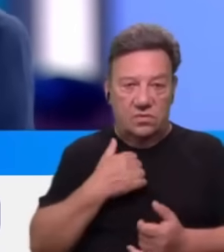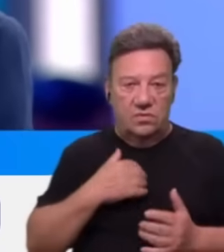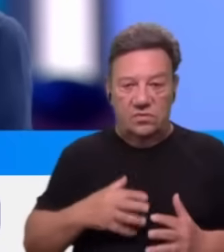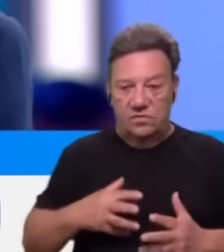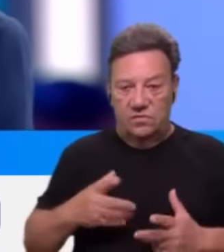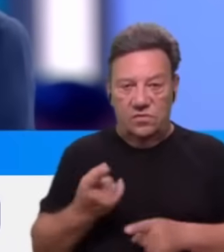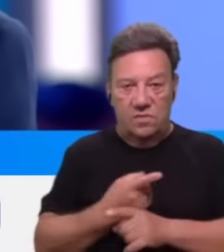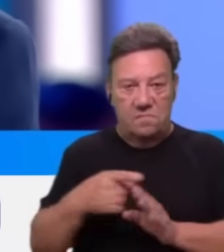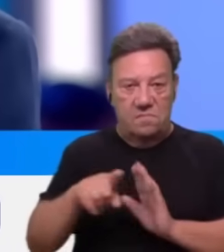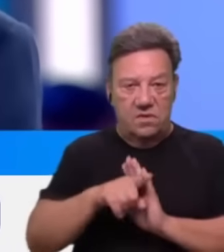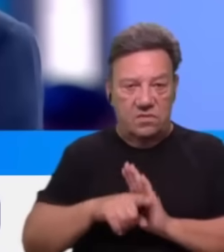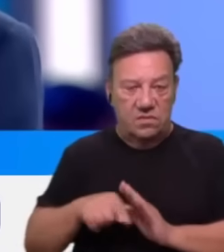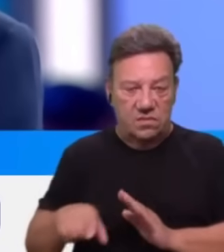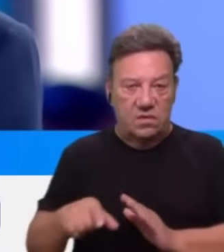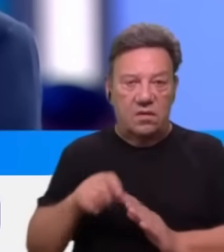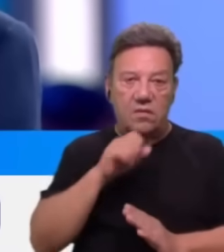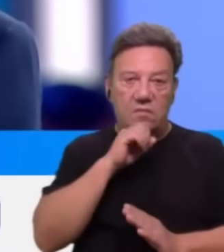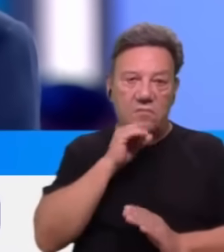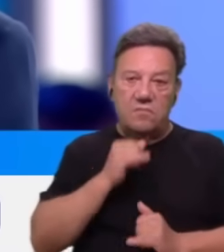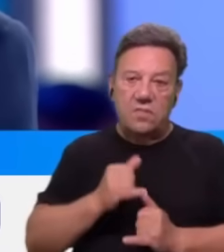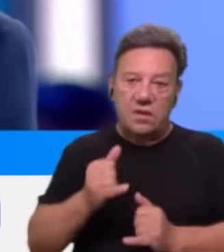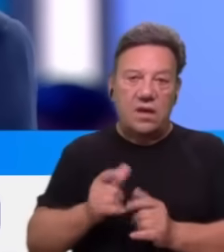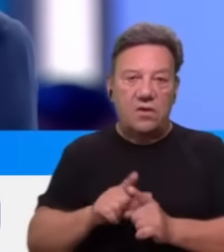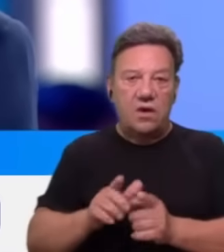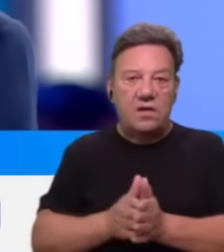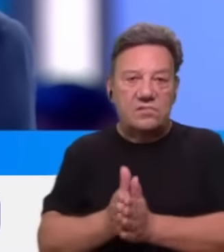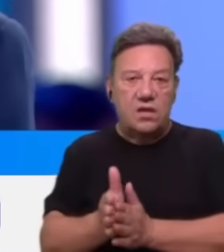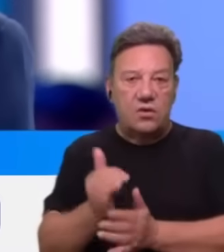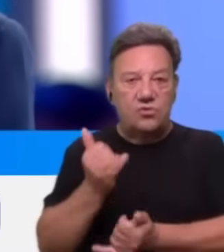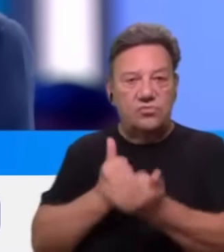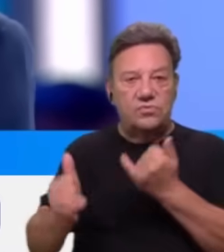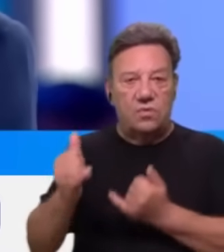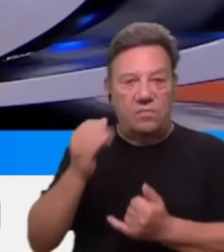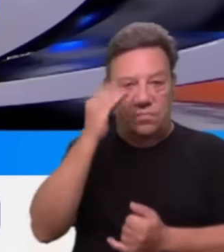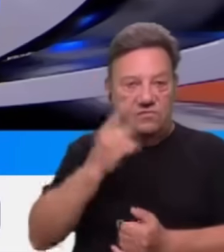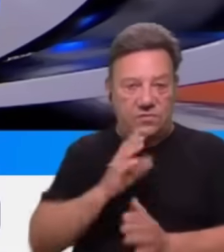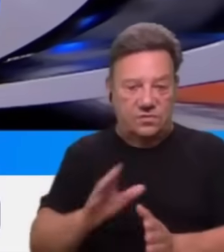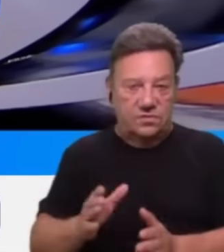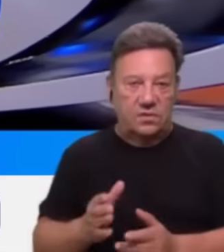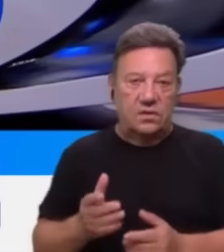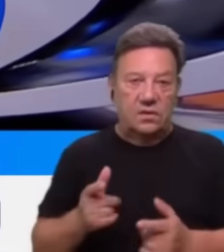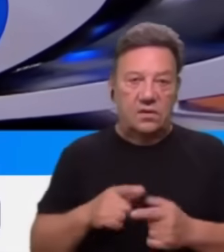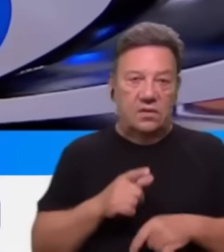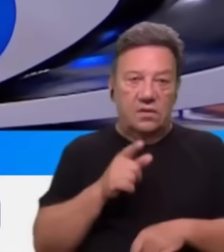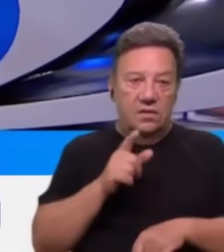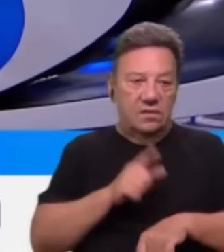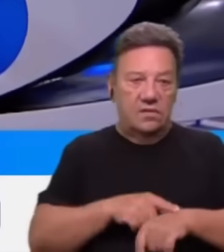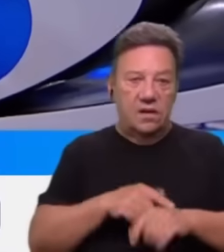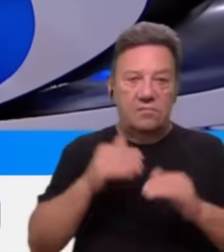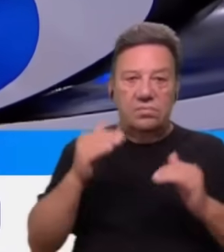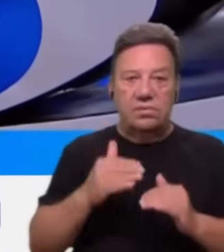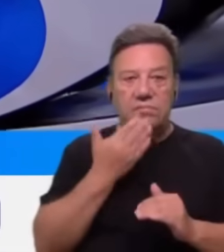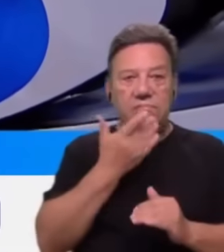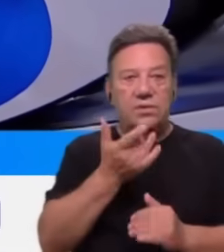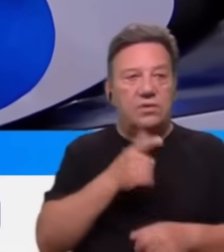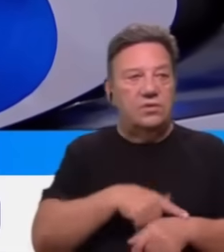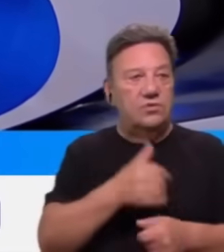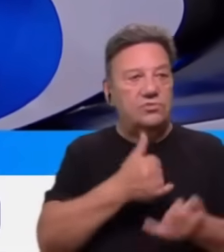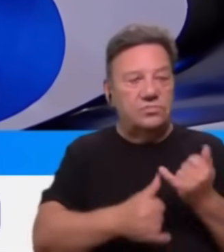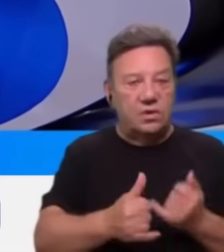um conjunto de medidas é que permitiu acelerar a substituição de professores do tempo para pedir uma substituição